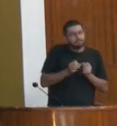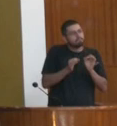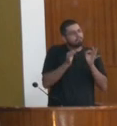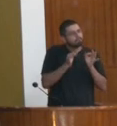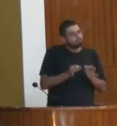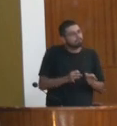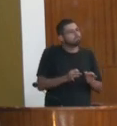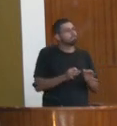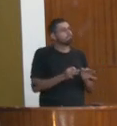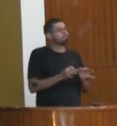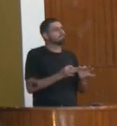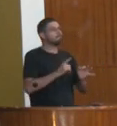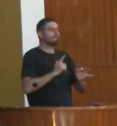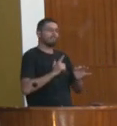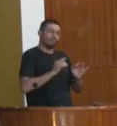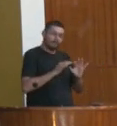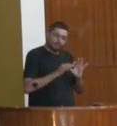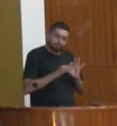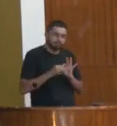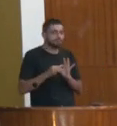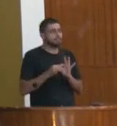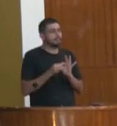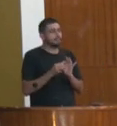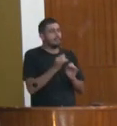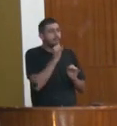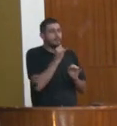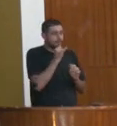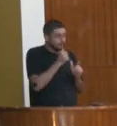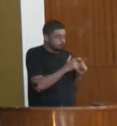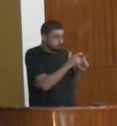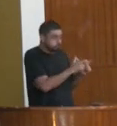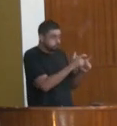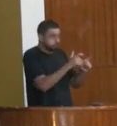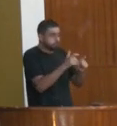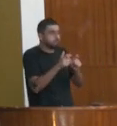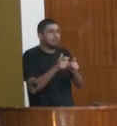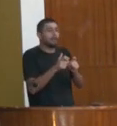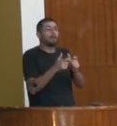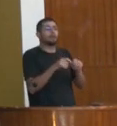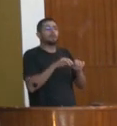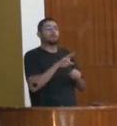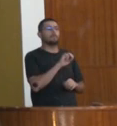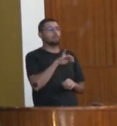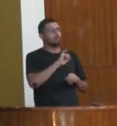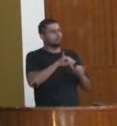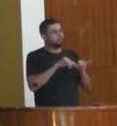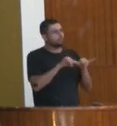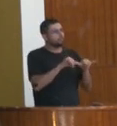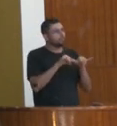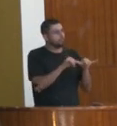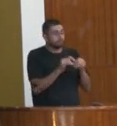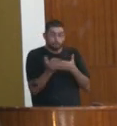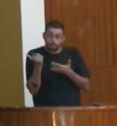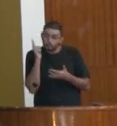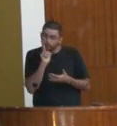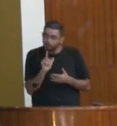que os demais companheiros de uma loja do Royal tenham recebido uma pessoa com deficiência. Então, isso é muito,